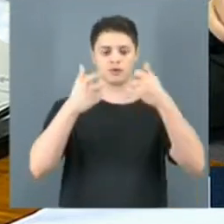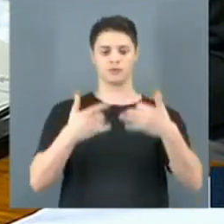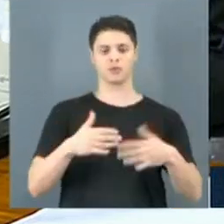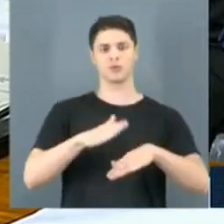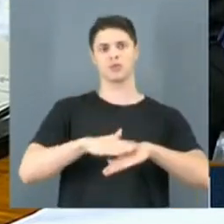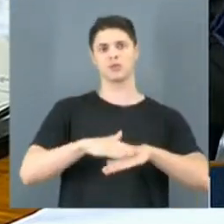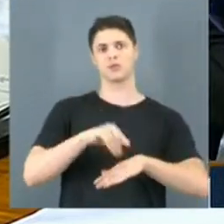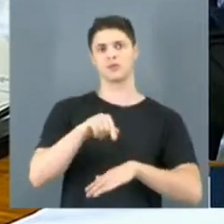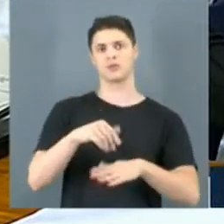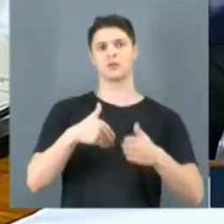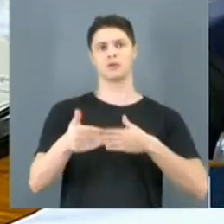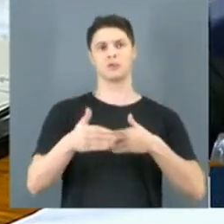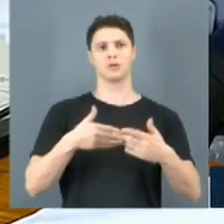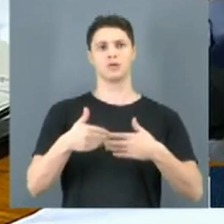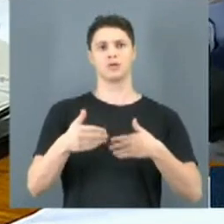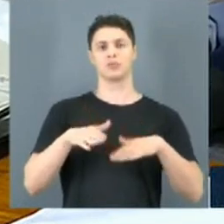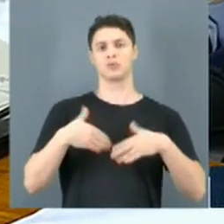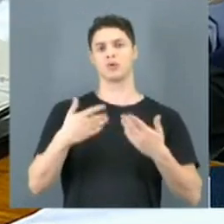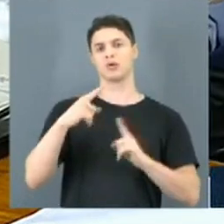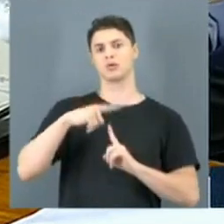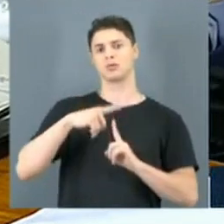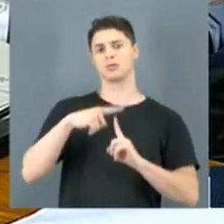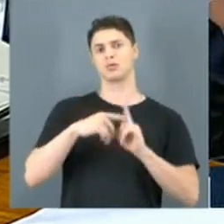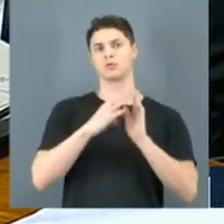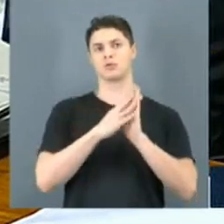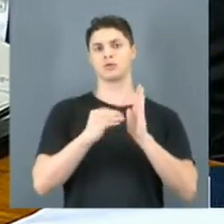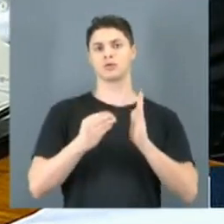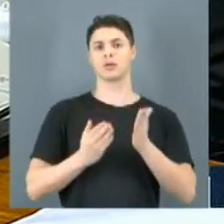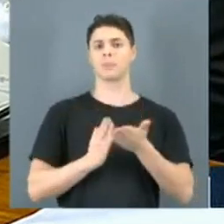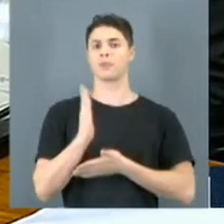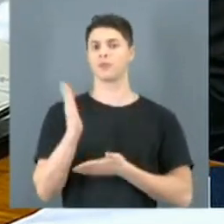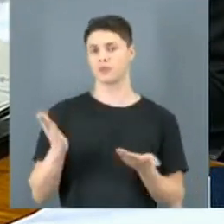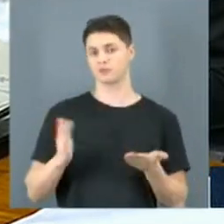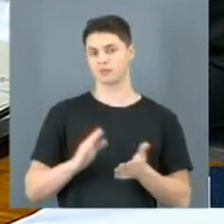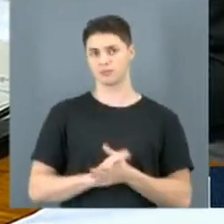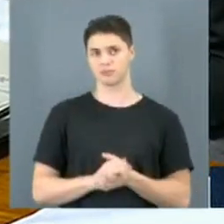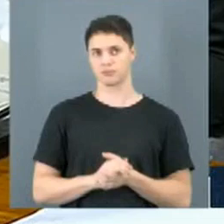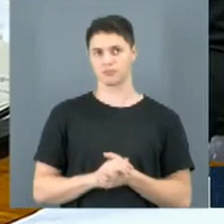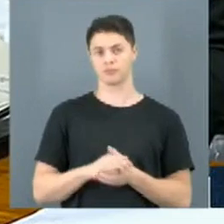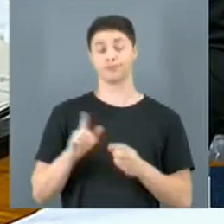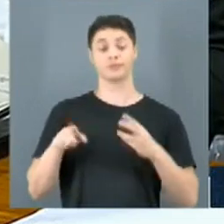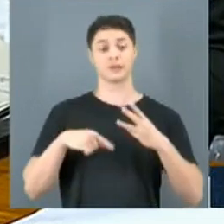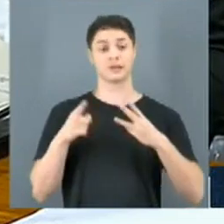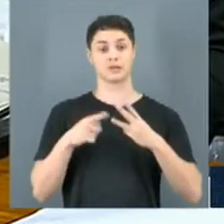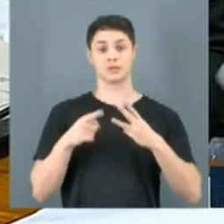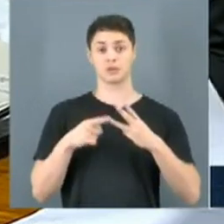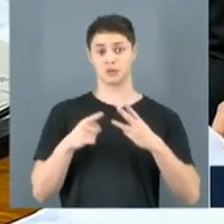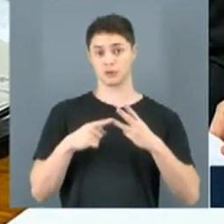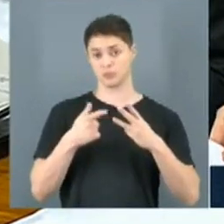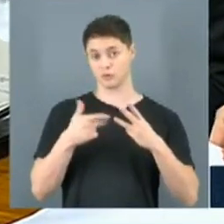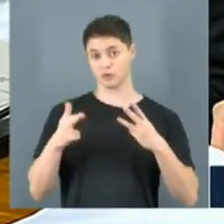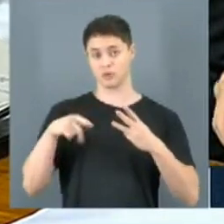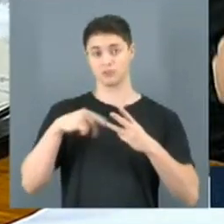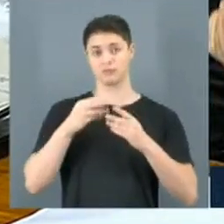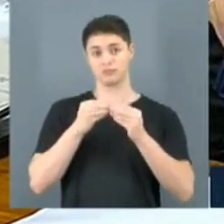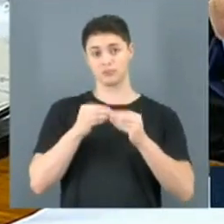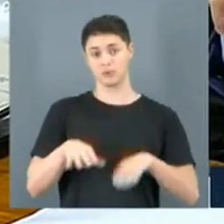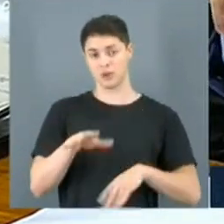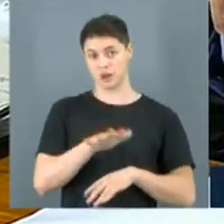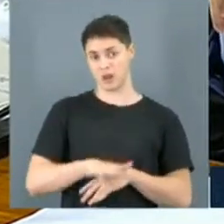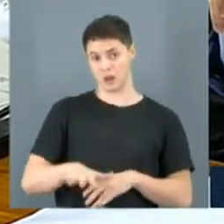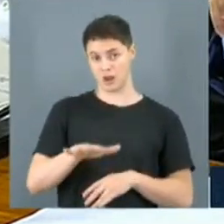feito, independentemente do tipo de modelo que está sendo aprovado. Eu acho que o terceiro ponto que prejudica as startups